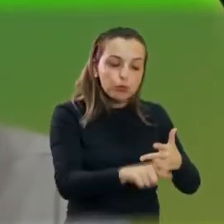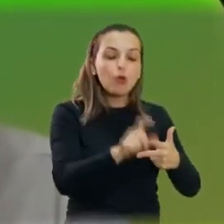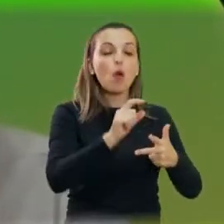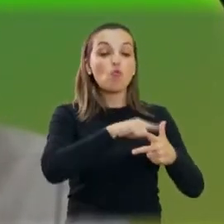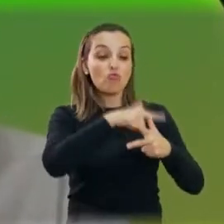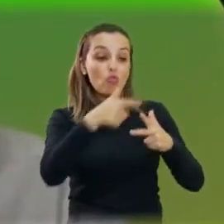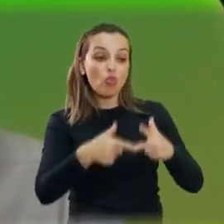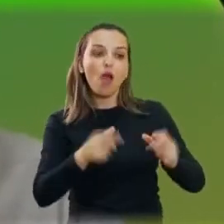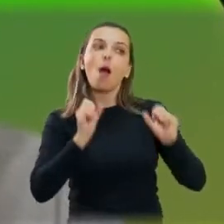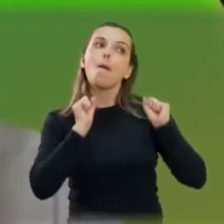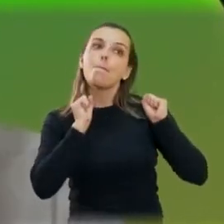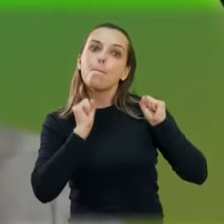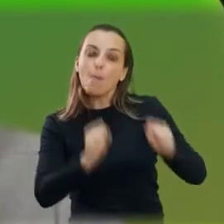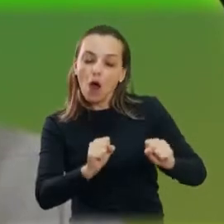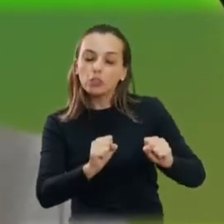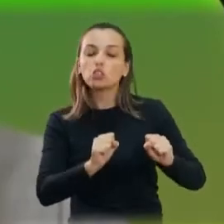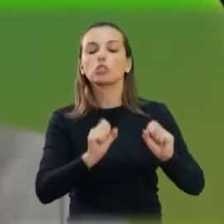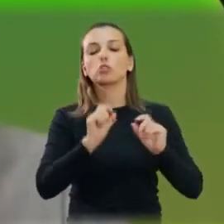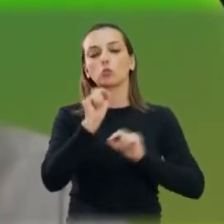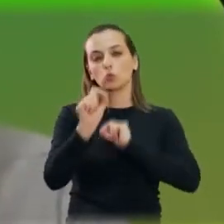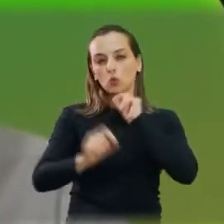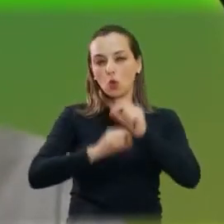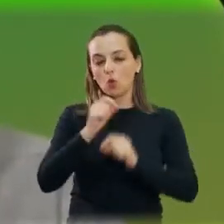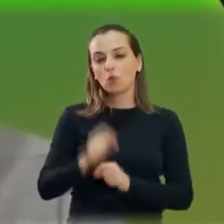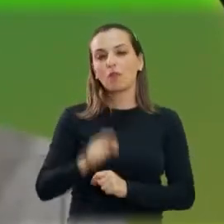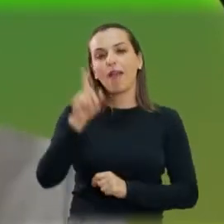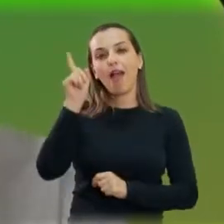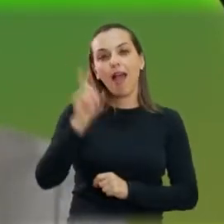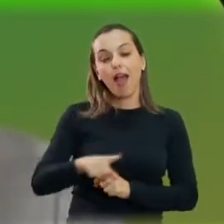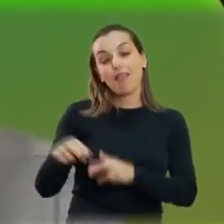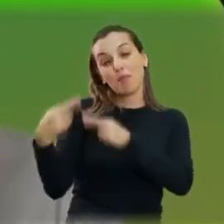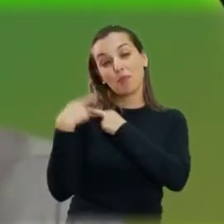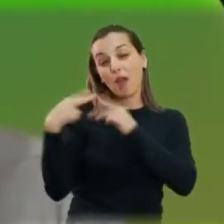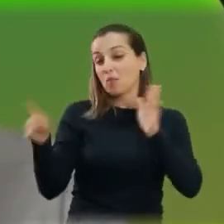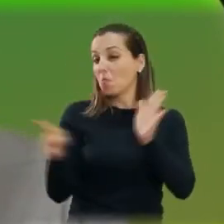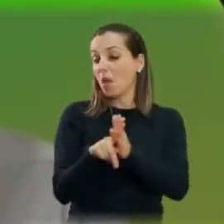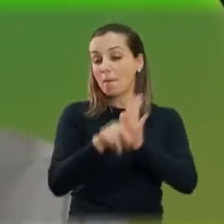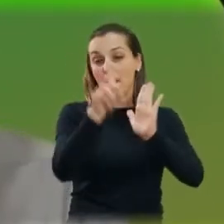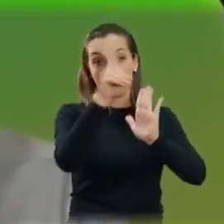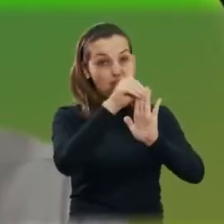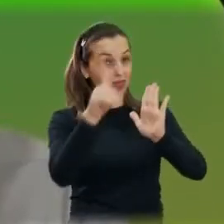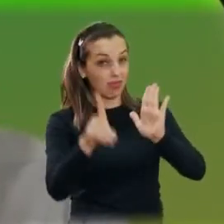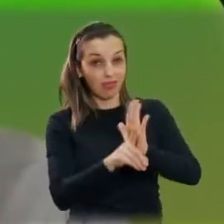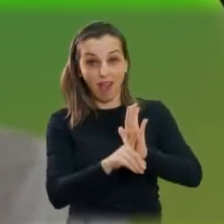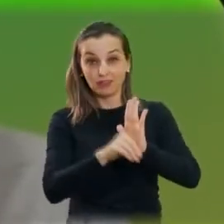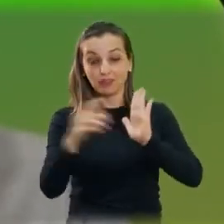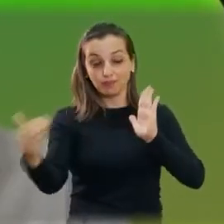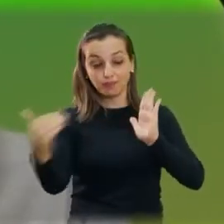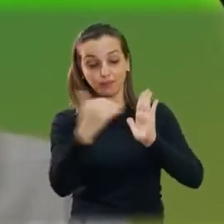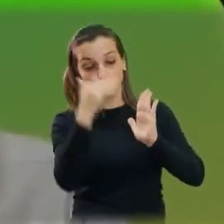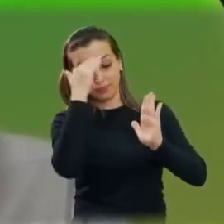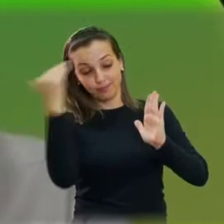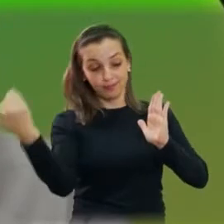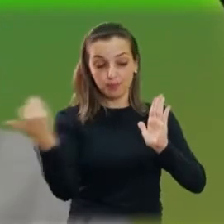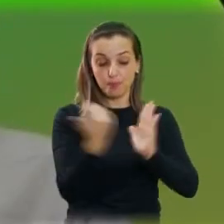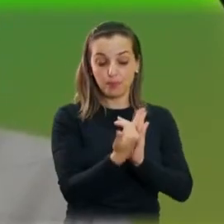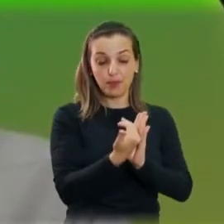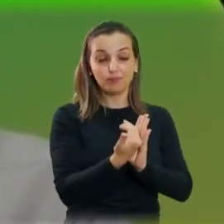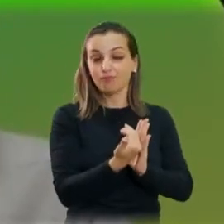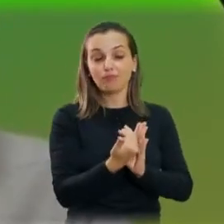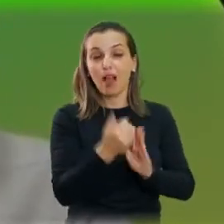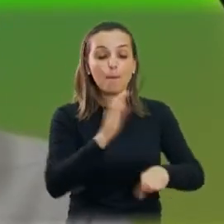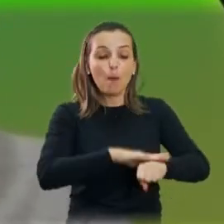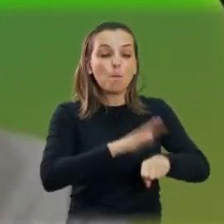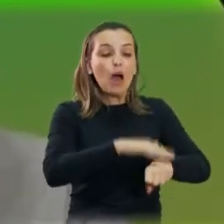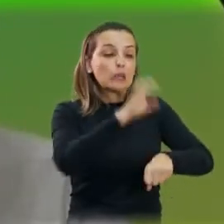e o nosso presidente é o que tem o poder, que tem os poderes, né, de colocar os decretos para a população, visto a necessidade de cada